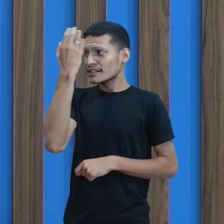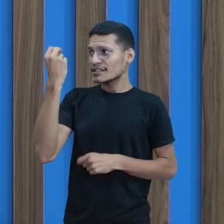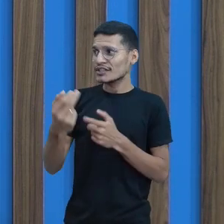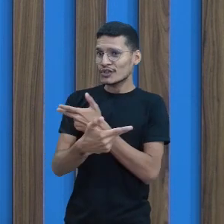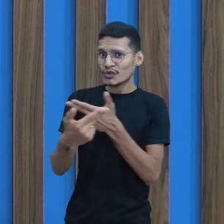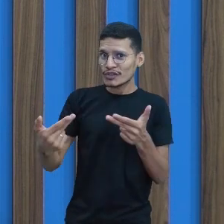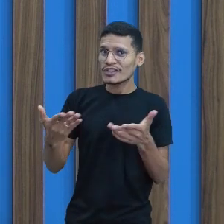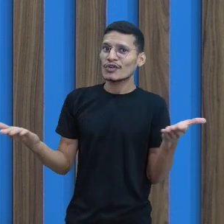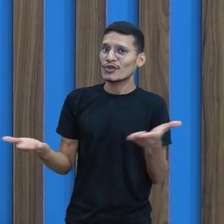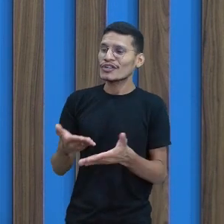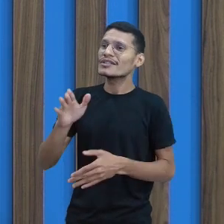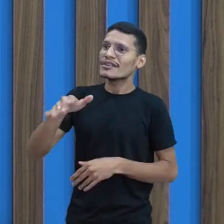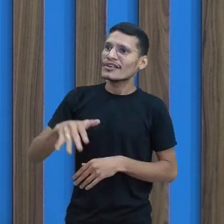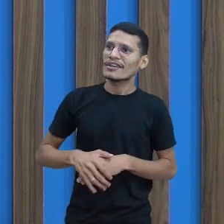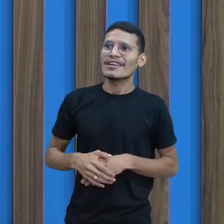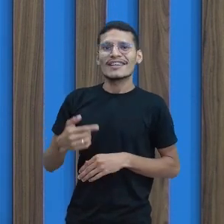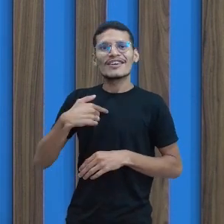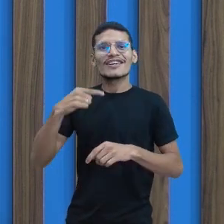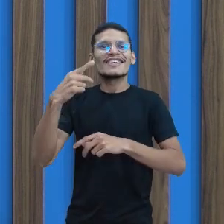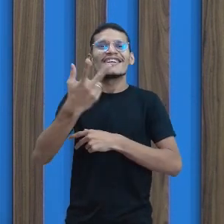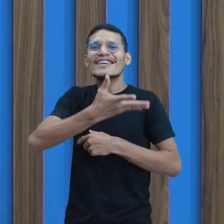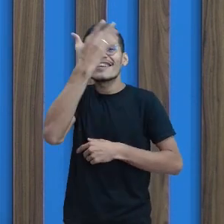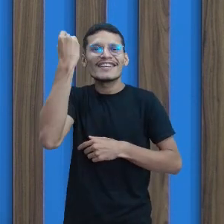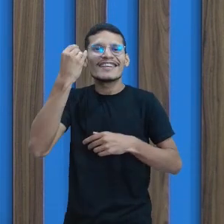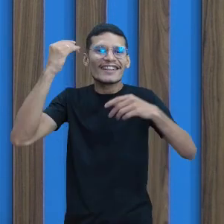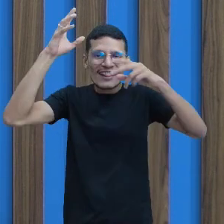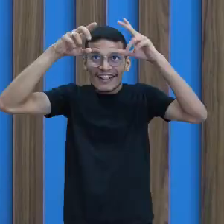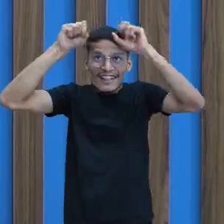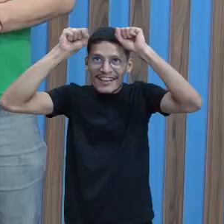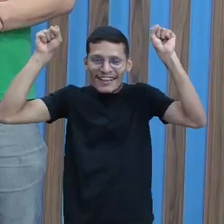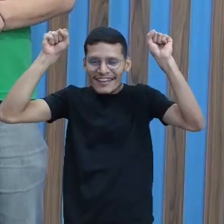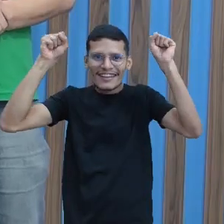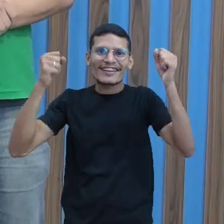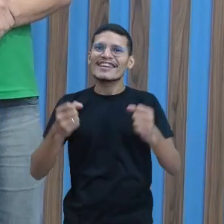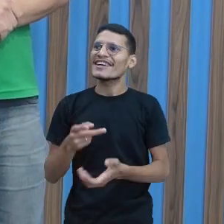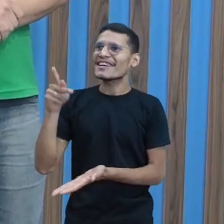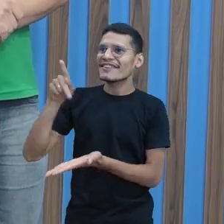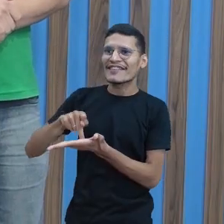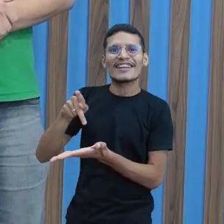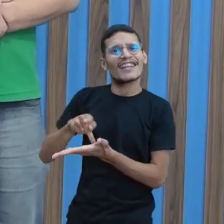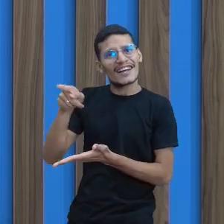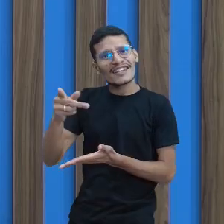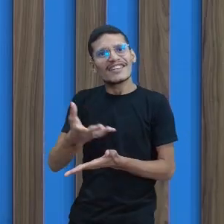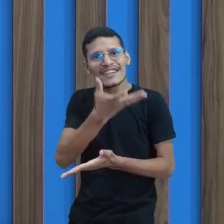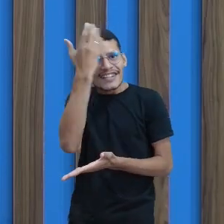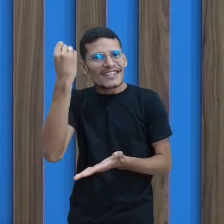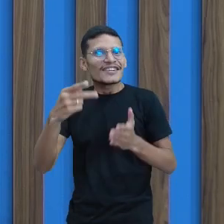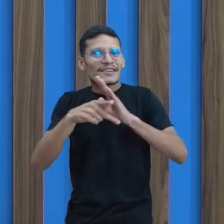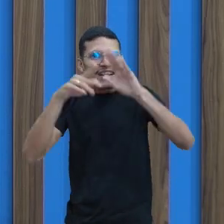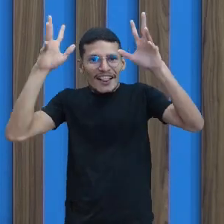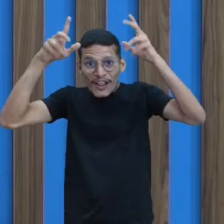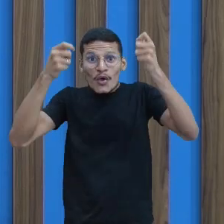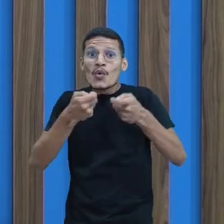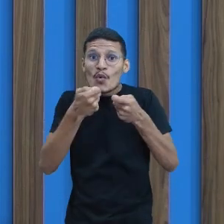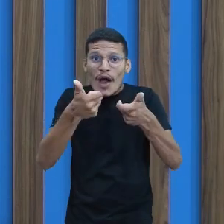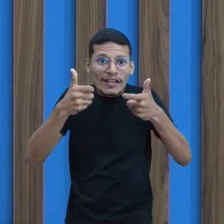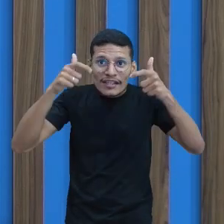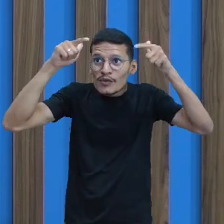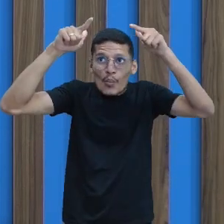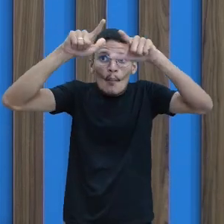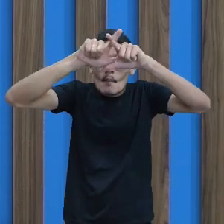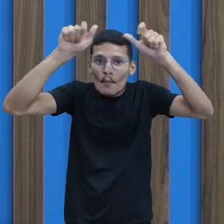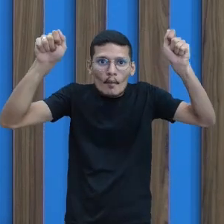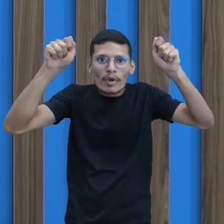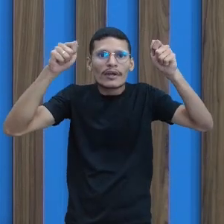coisa hoje, esqueci a bandana. Rapaz, é verdade, né? Hoje está quase careca aí. Quase careca aqui,